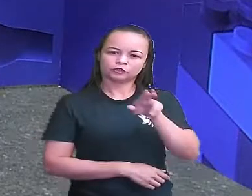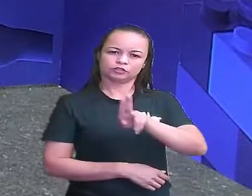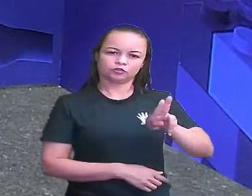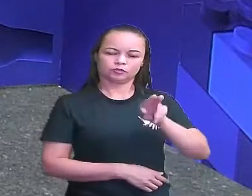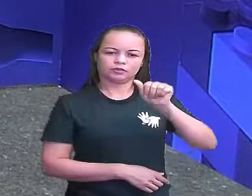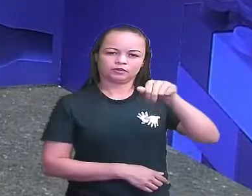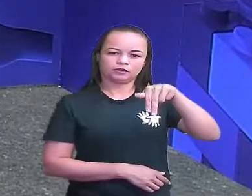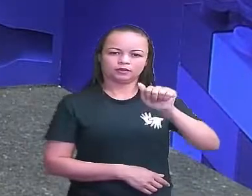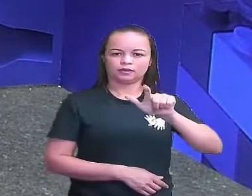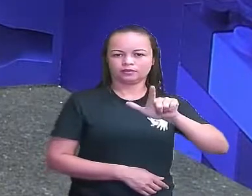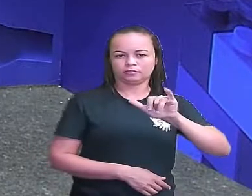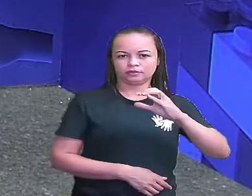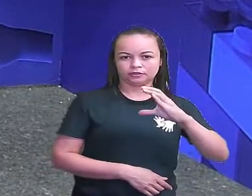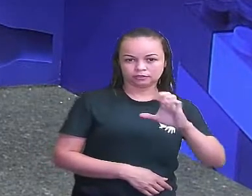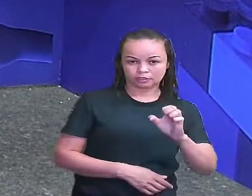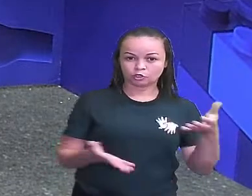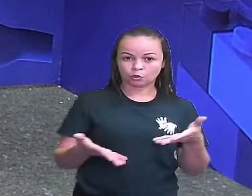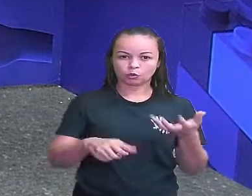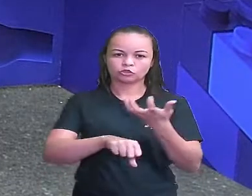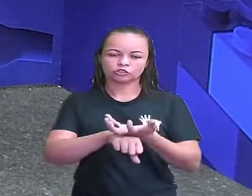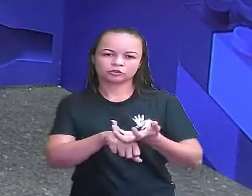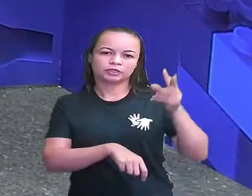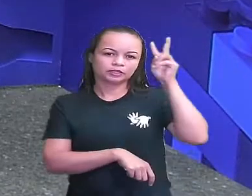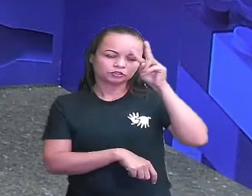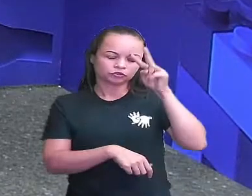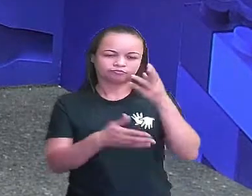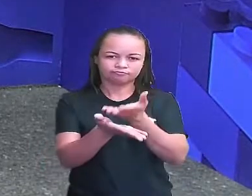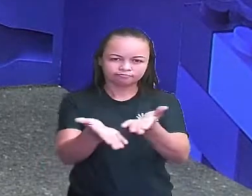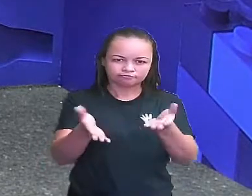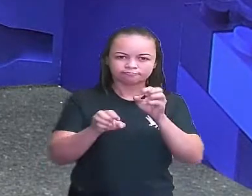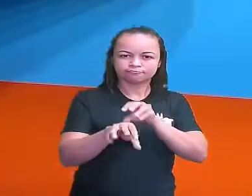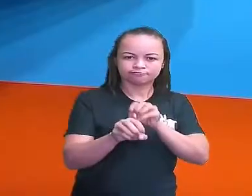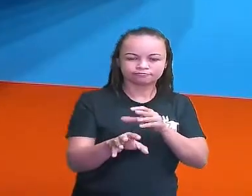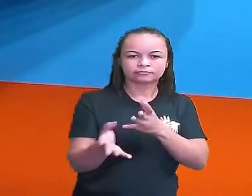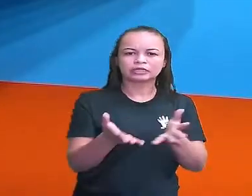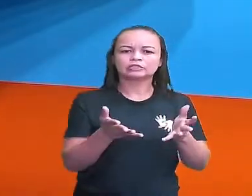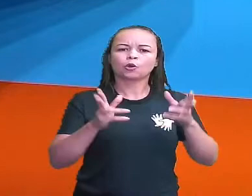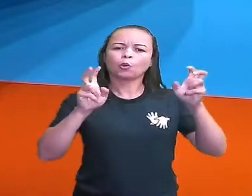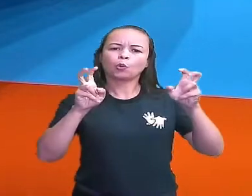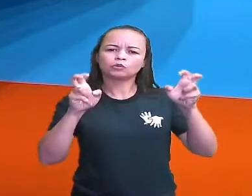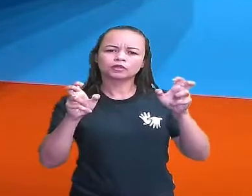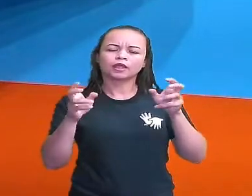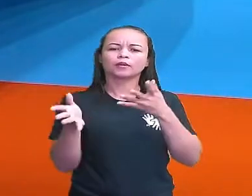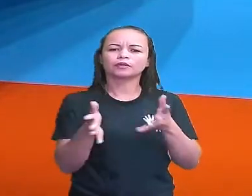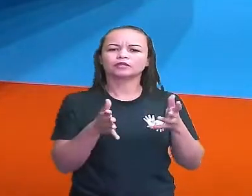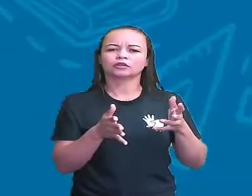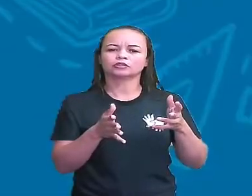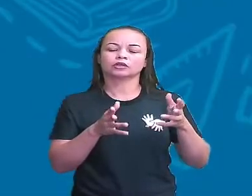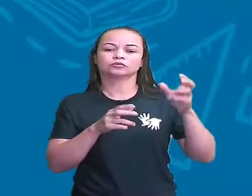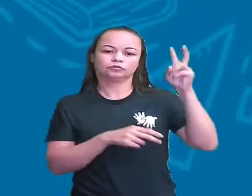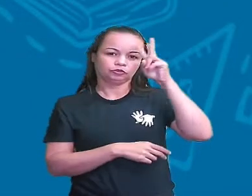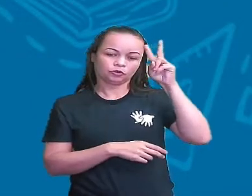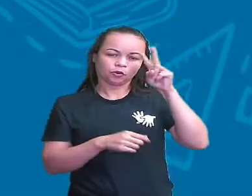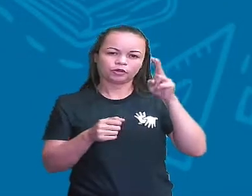ensinar História para vocês. E o tema da nossa primeira aula é o tempo na história, os períodos históricos. Vamos